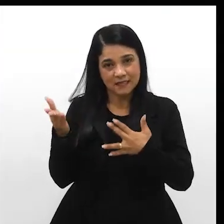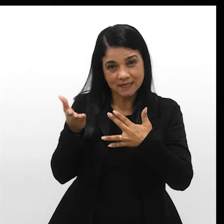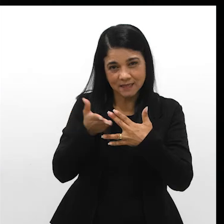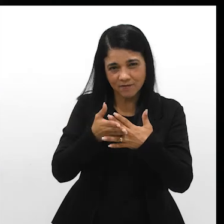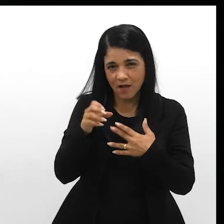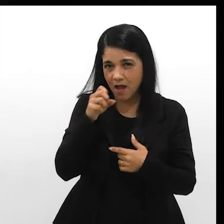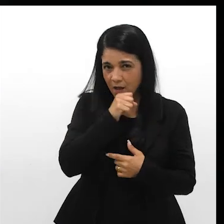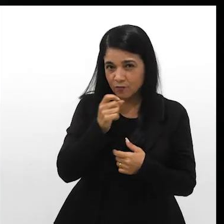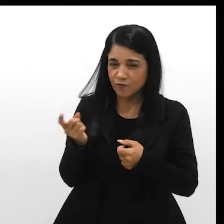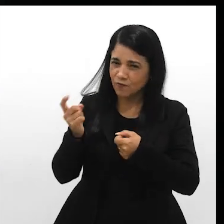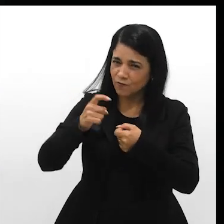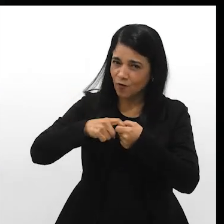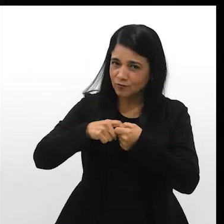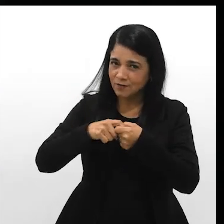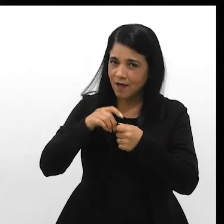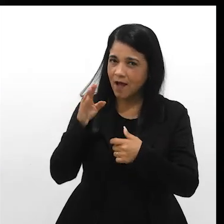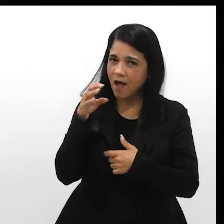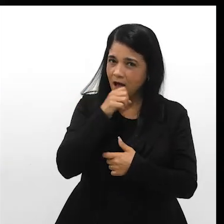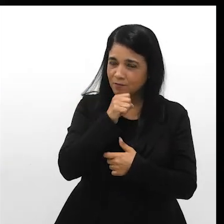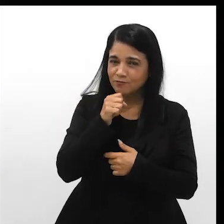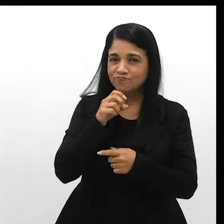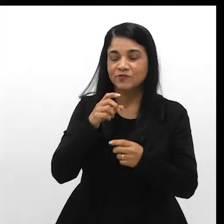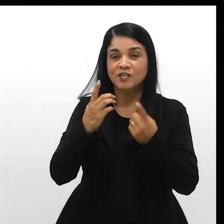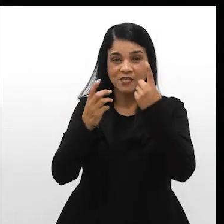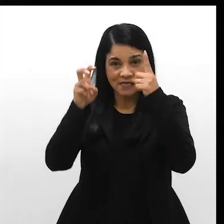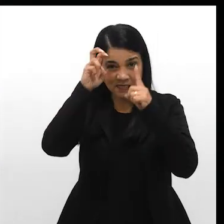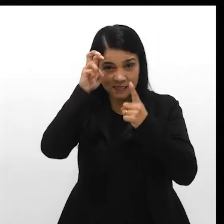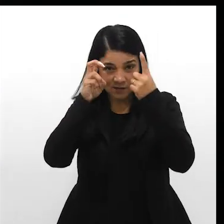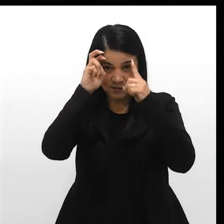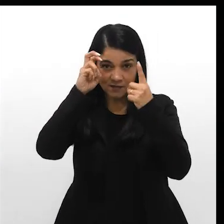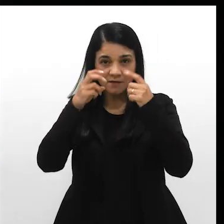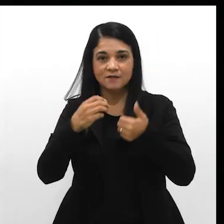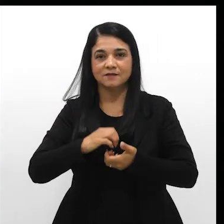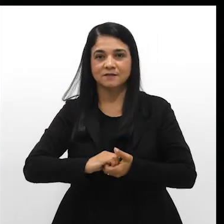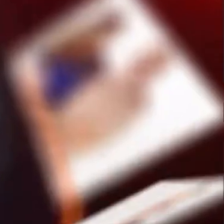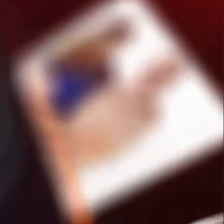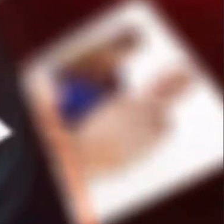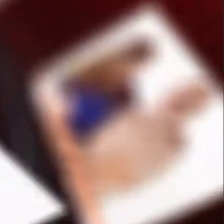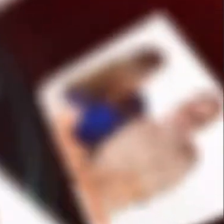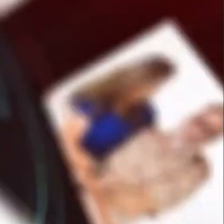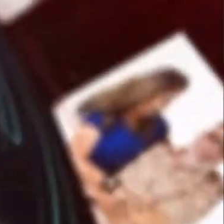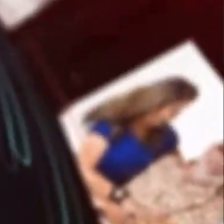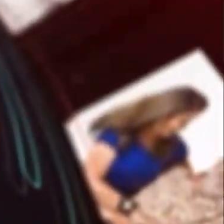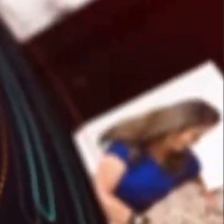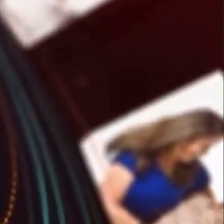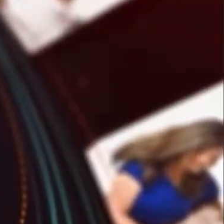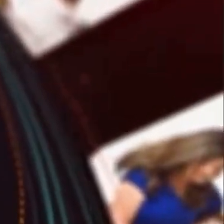Marina, nós vamos fazer um breve intervalo e voltamos já com o Quintas com Quintais.